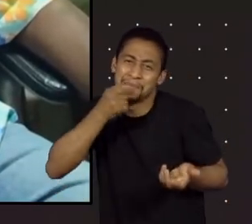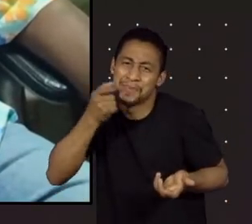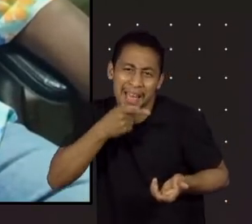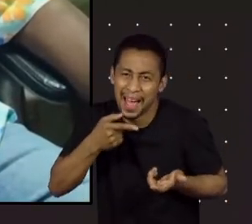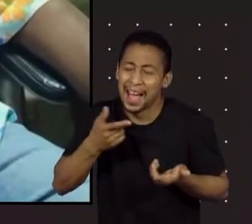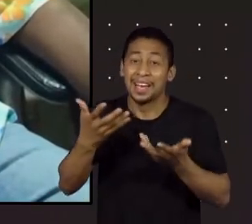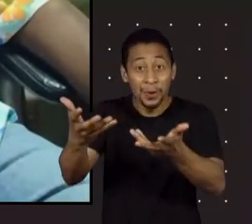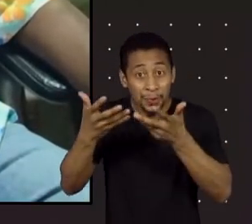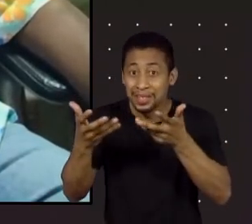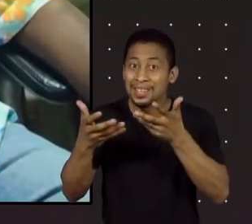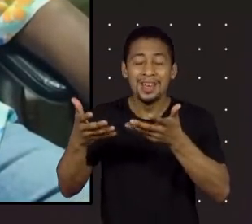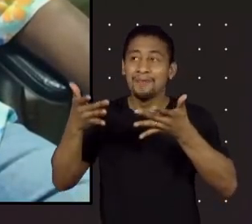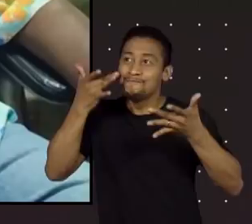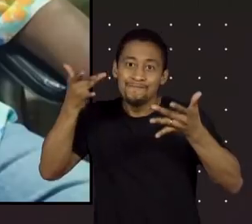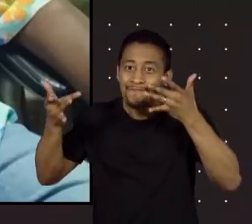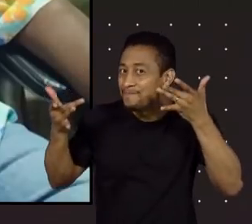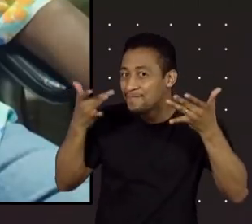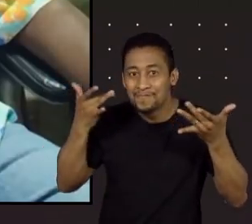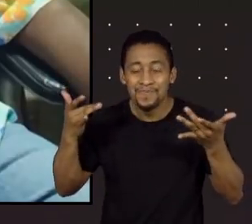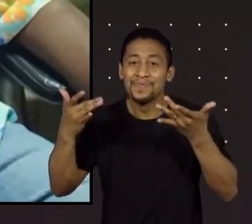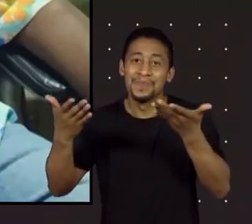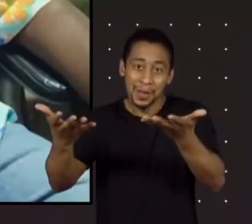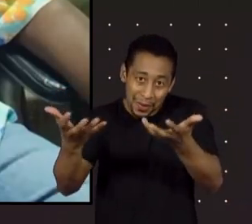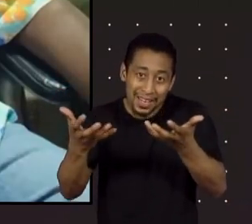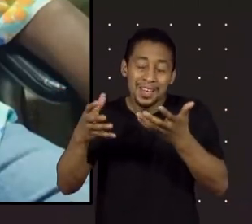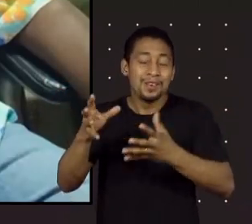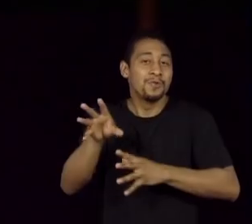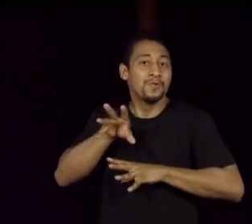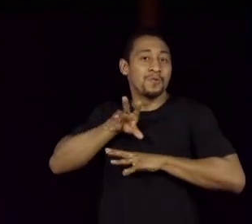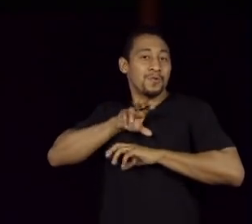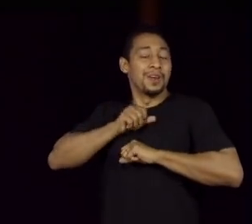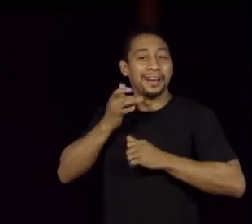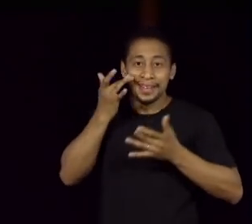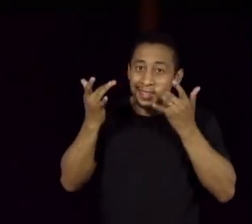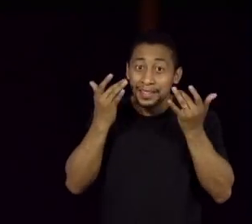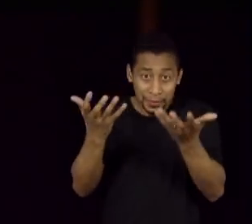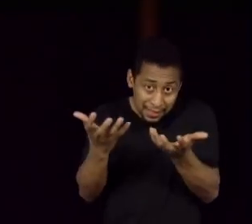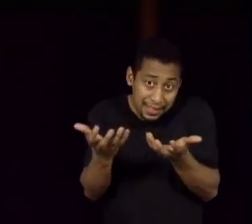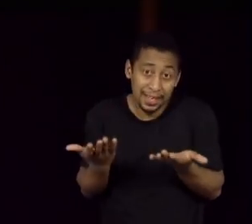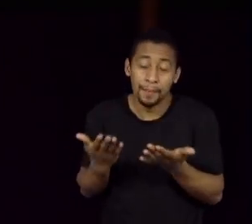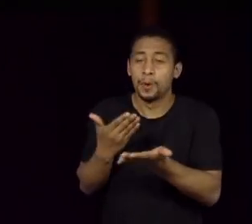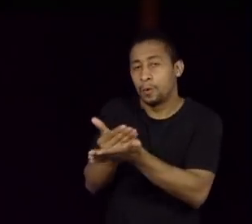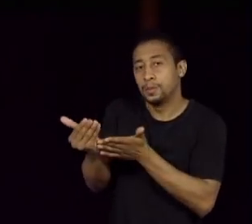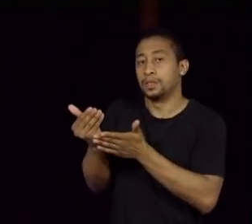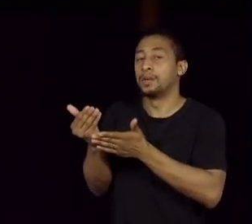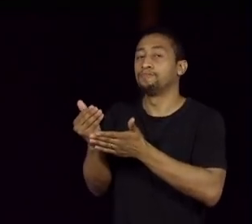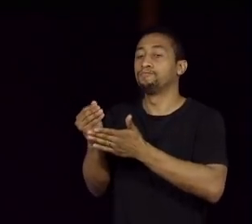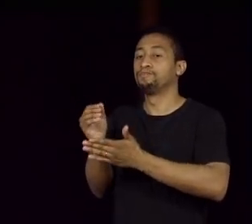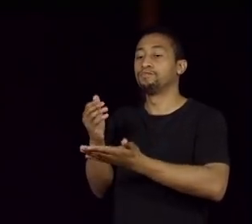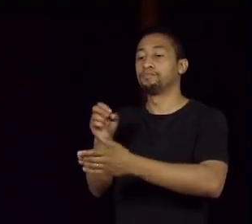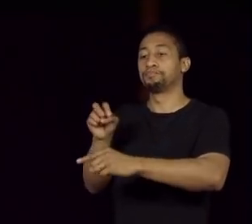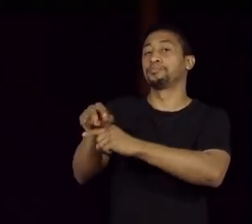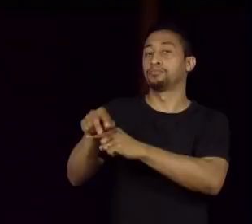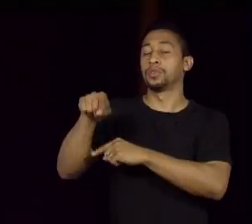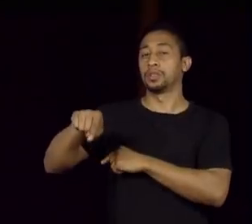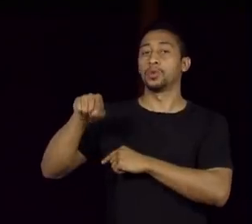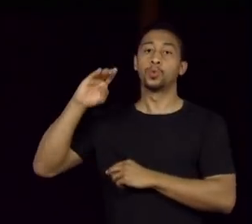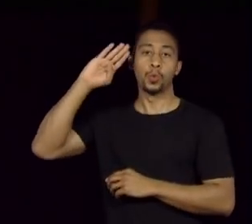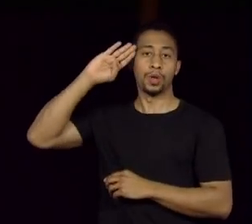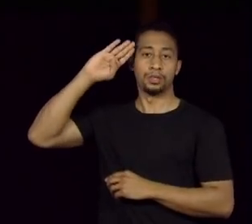artista. E isso, para mim, quando eu cheguei no Exército, eu sou praça de 49,